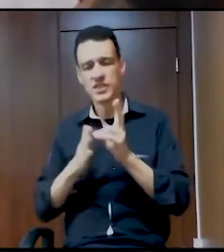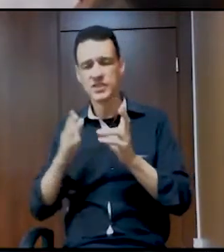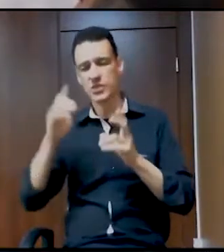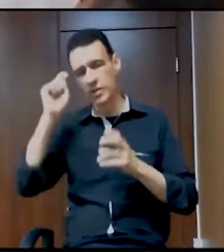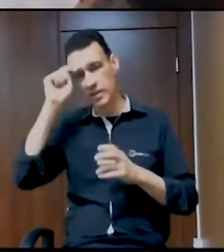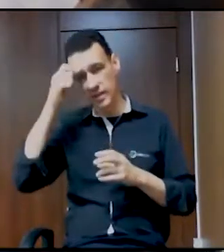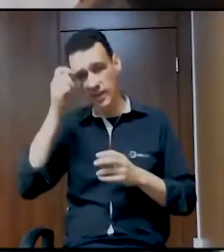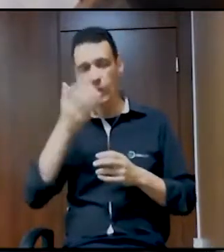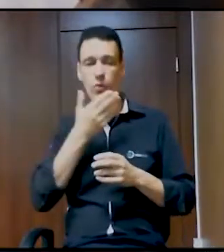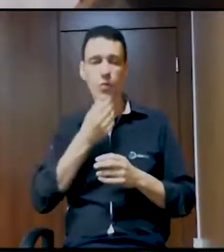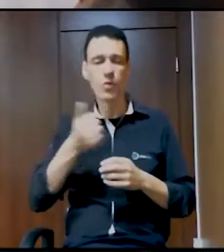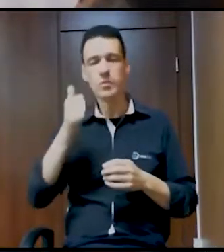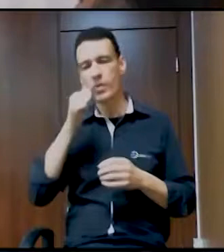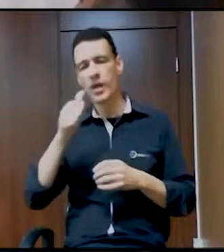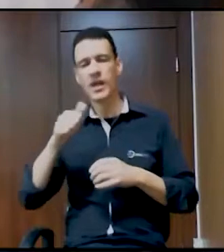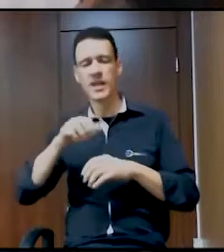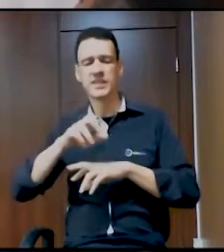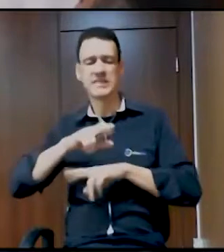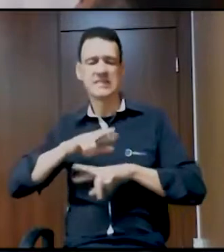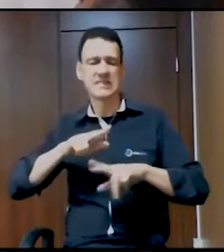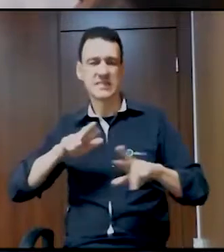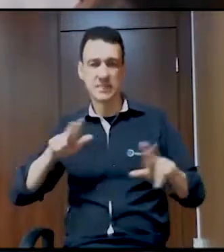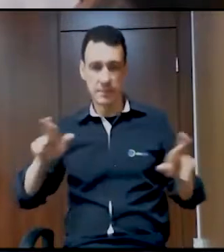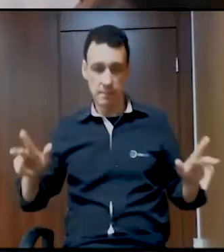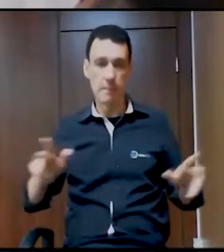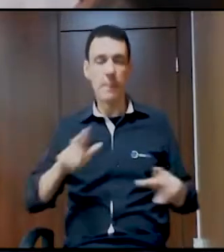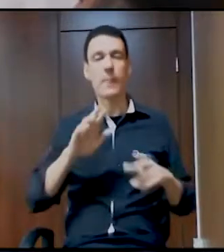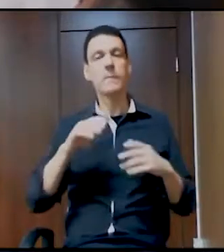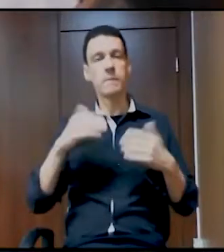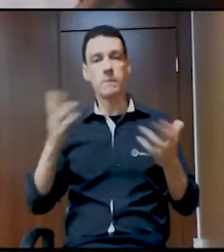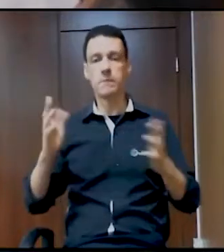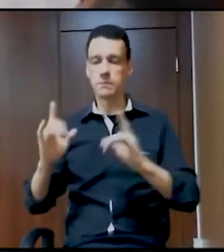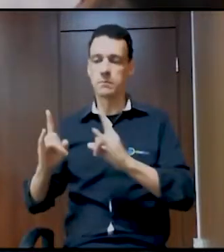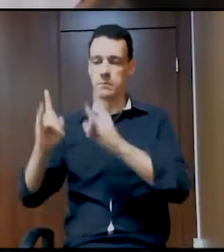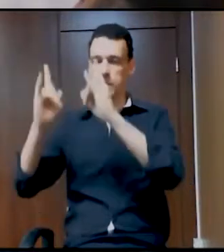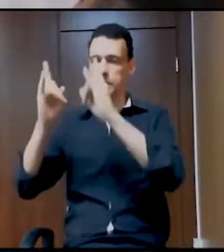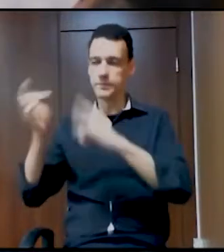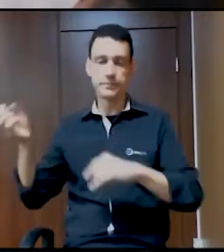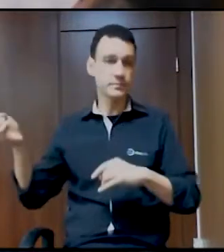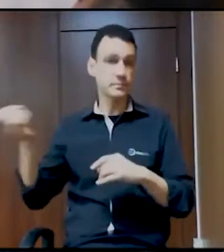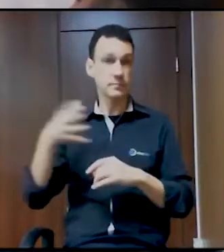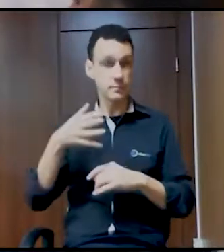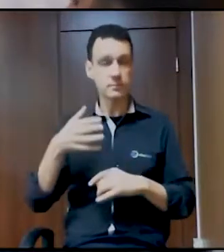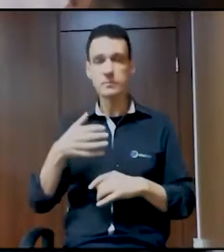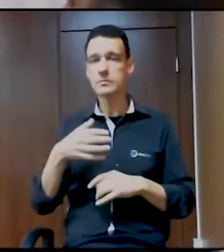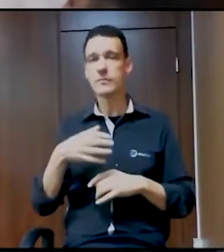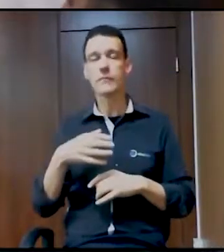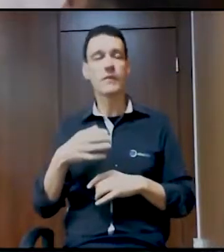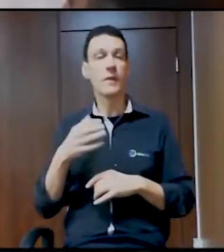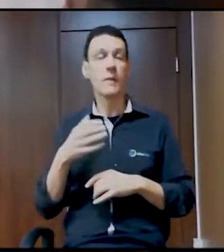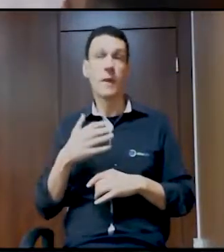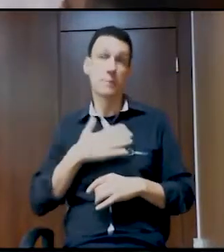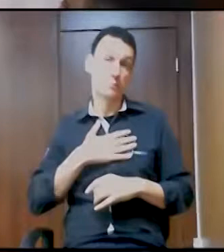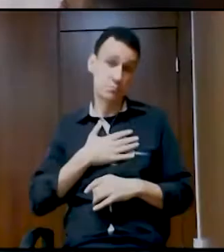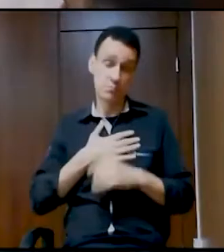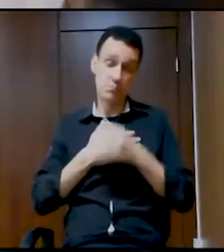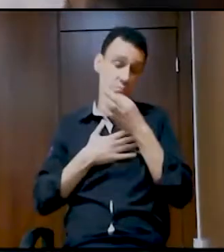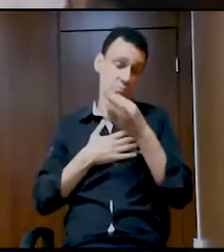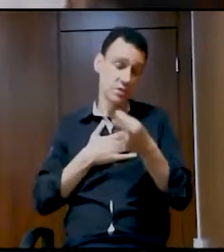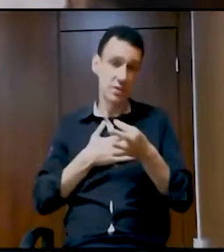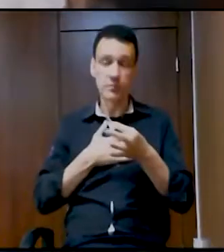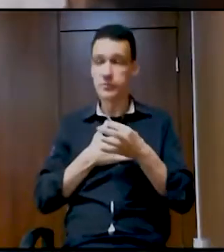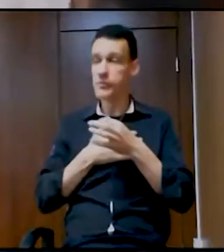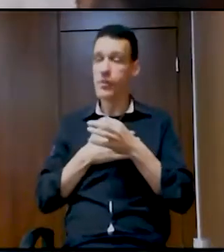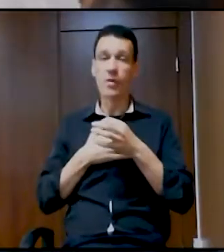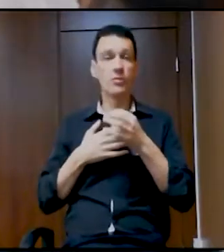de homem, de mulher, enfim. Quando aquele prédio foi inaugurado, não havia, não tem, para mim, meu ponto de vista, nenhum